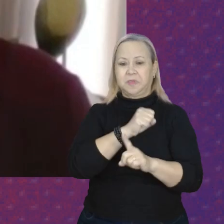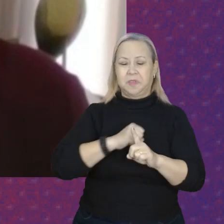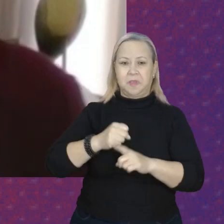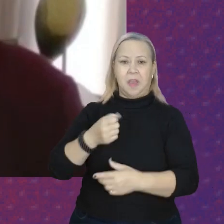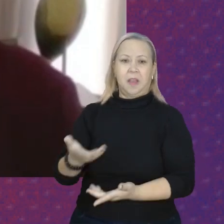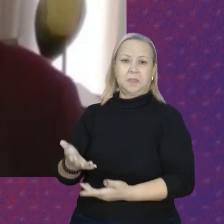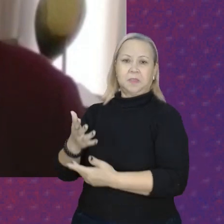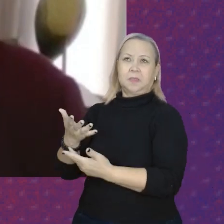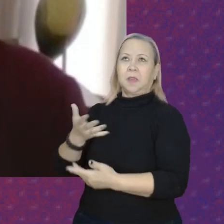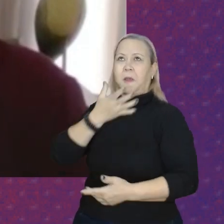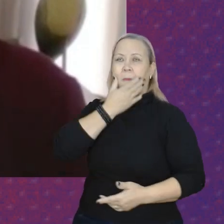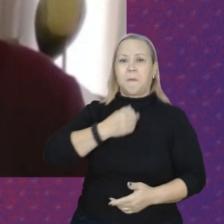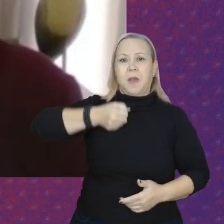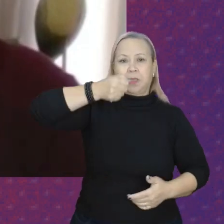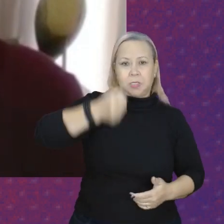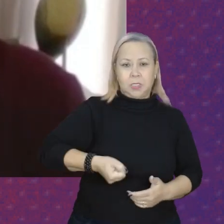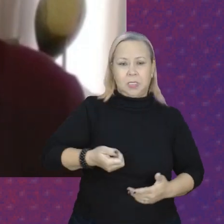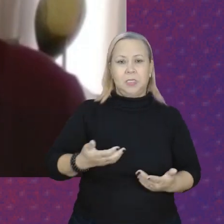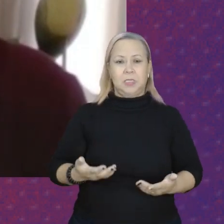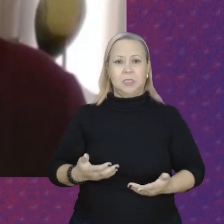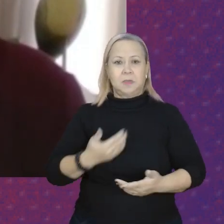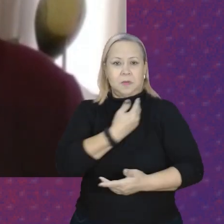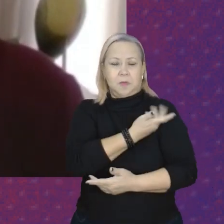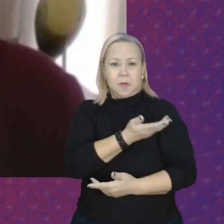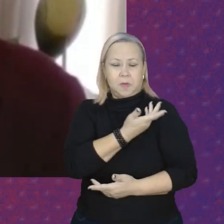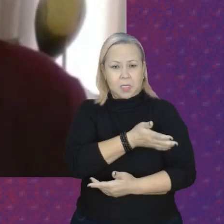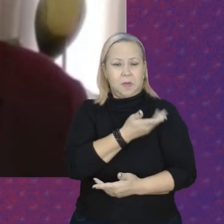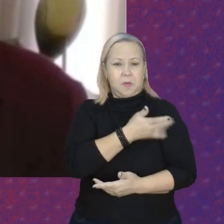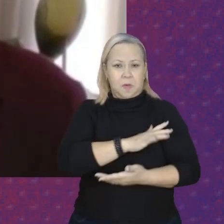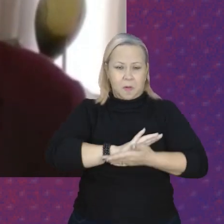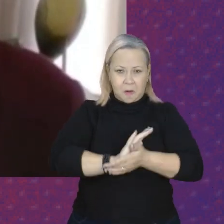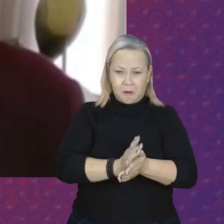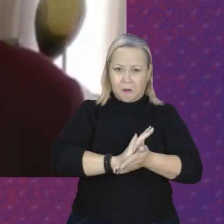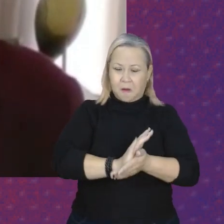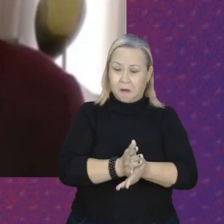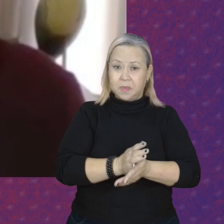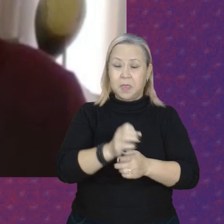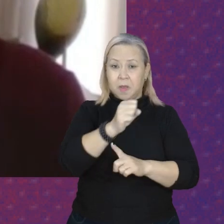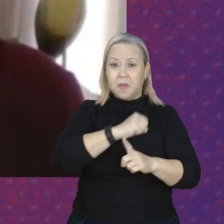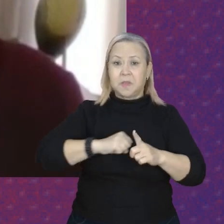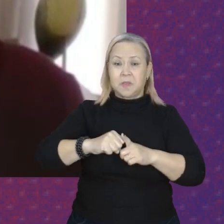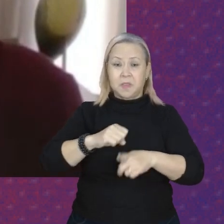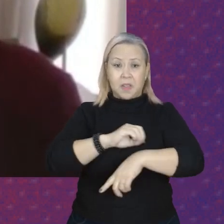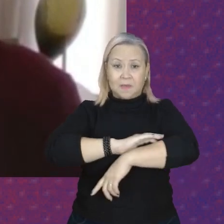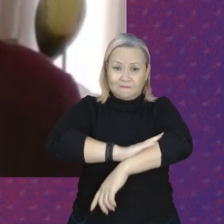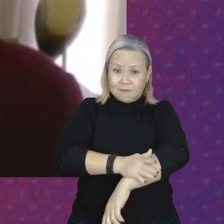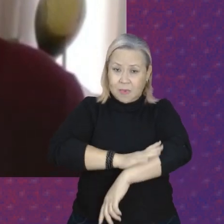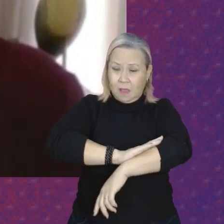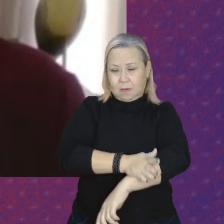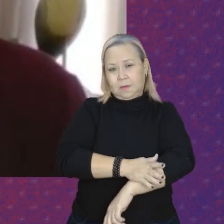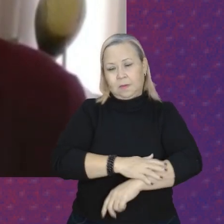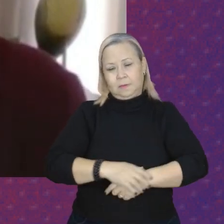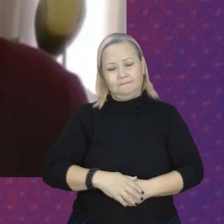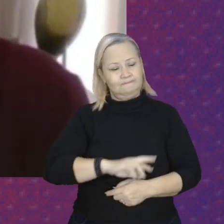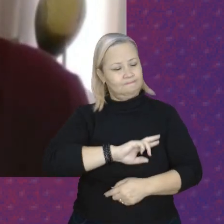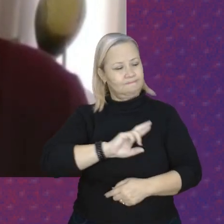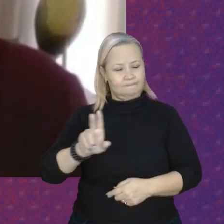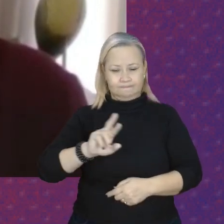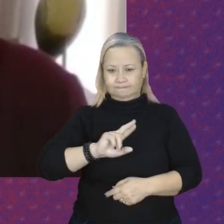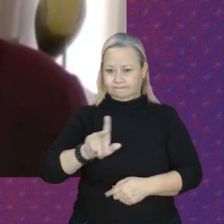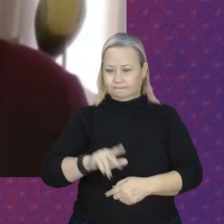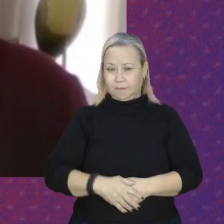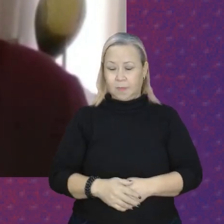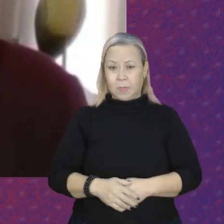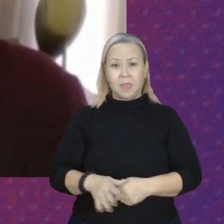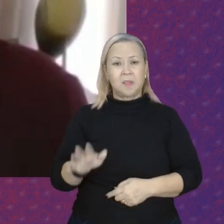machista, de uma sociedade homofóbica, de uma sociedade racista, não. Que tudo isso nos